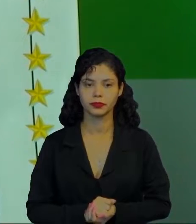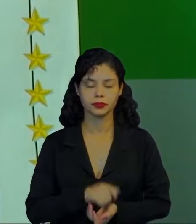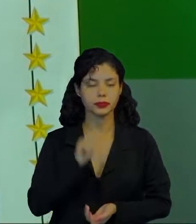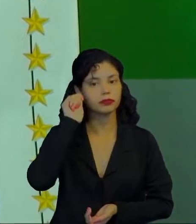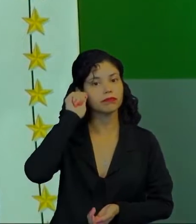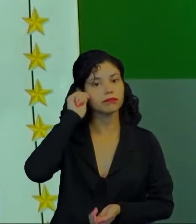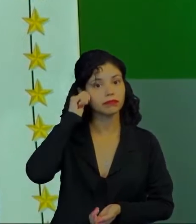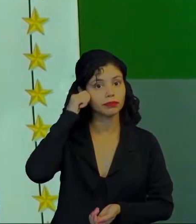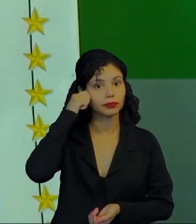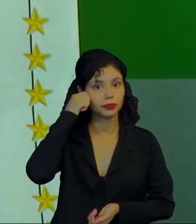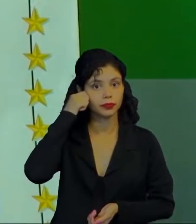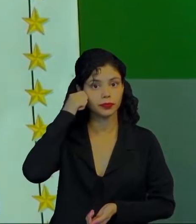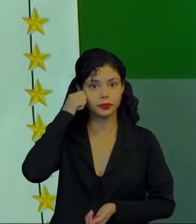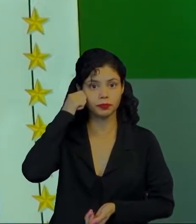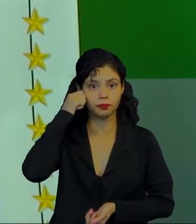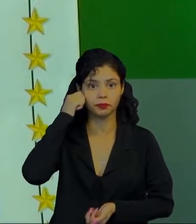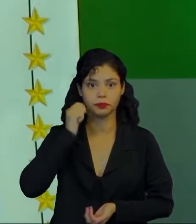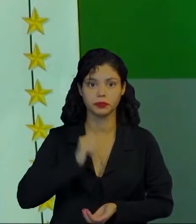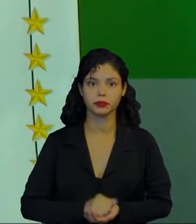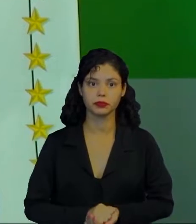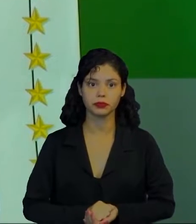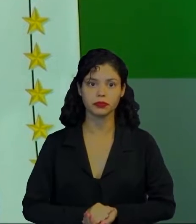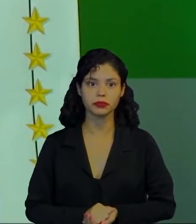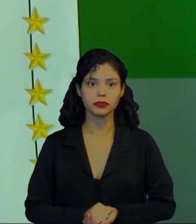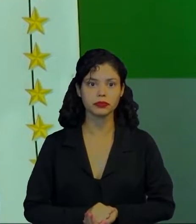e pretas